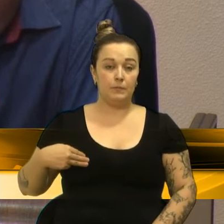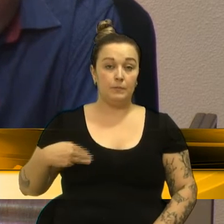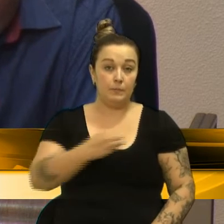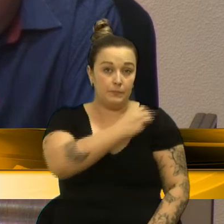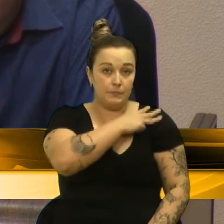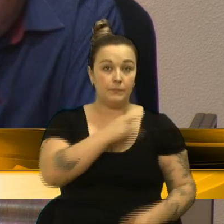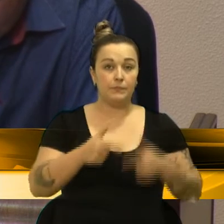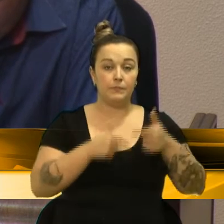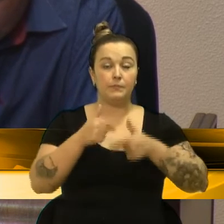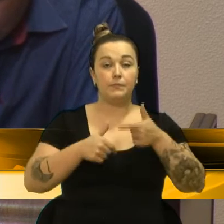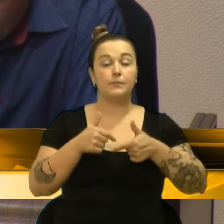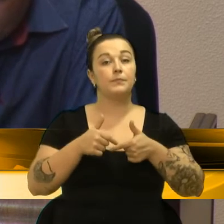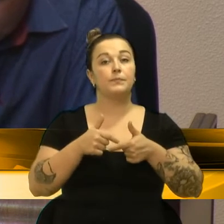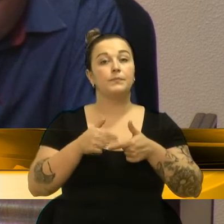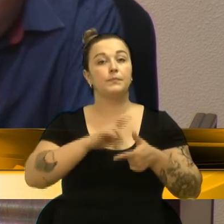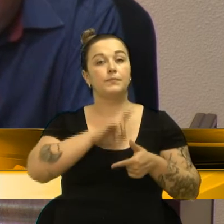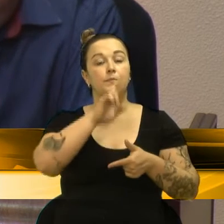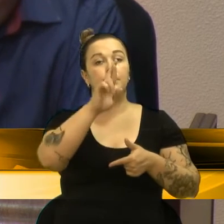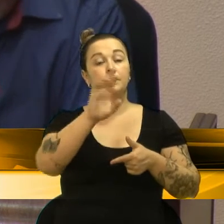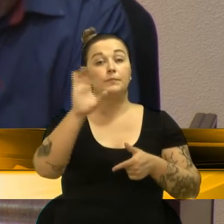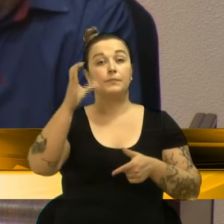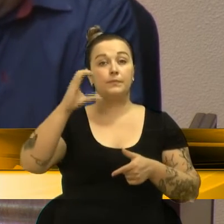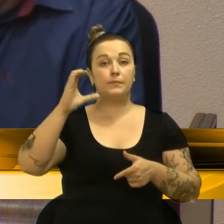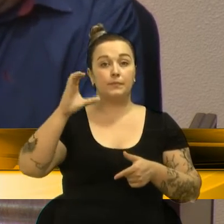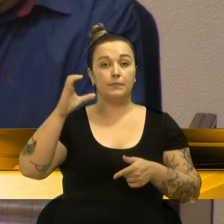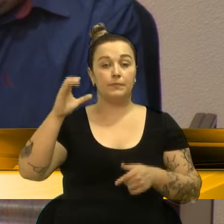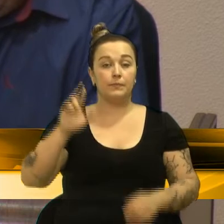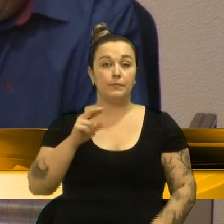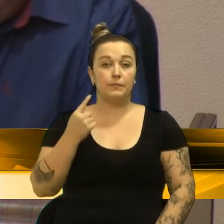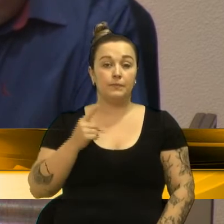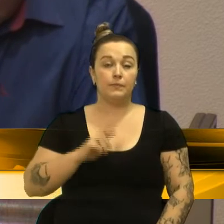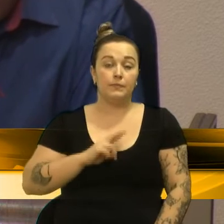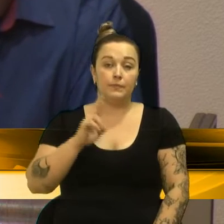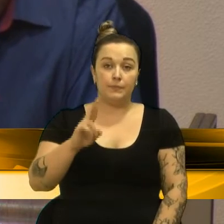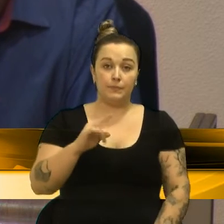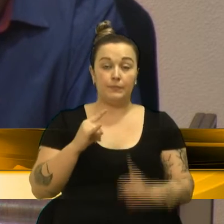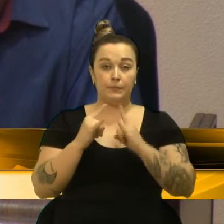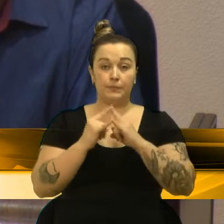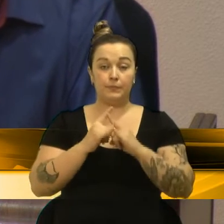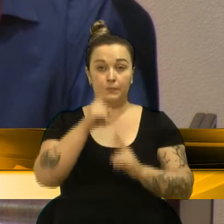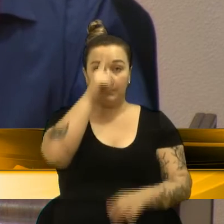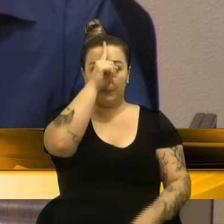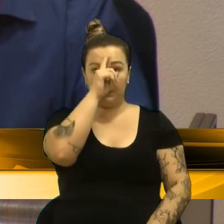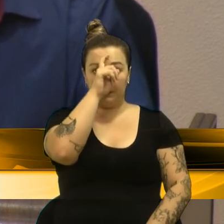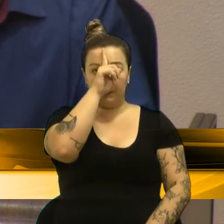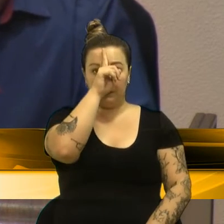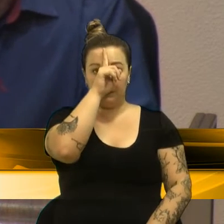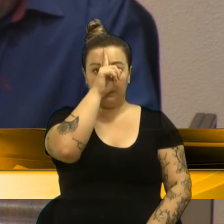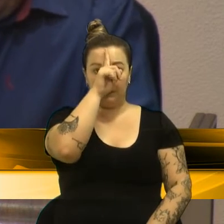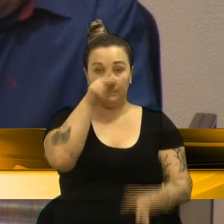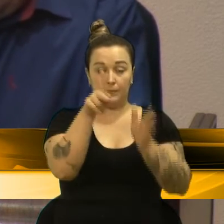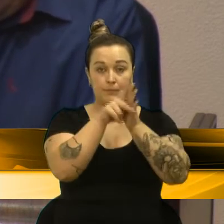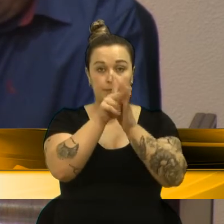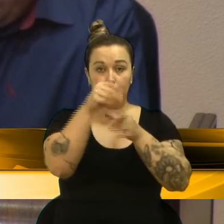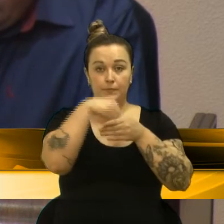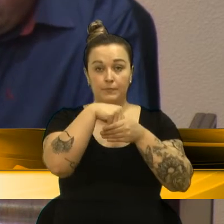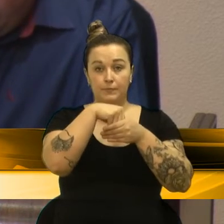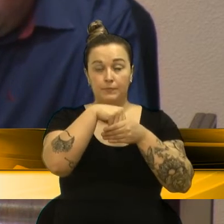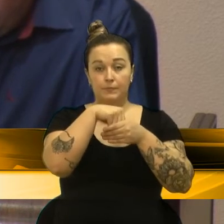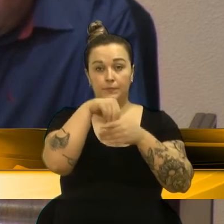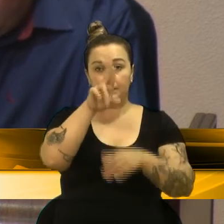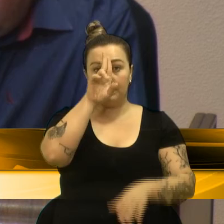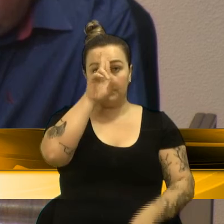A. Um representante da comunidade científica. B. Um representante de entidades públicas de hospitais universitários, hospitais filantrópicos e hospitais de